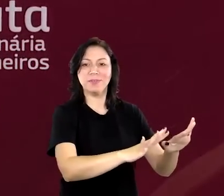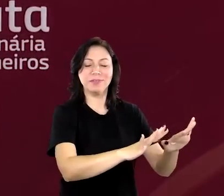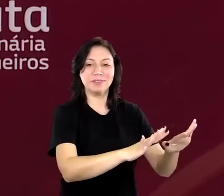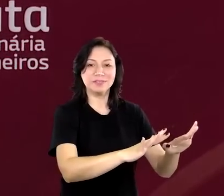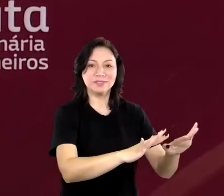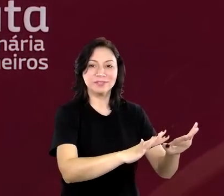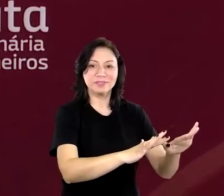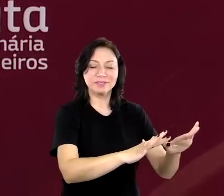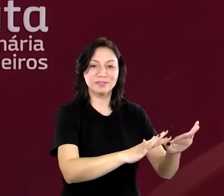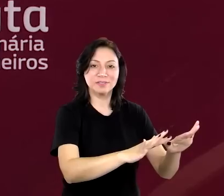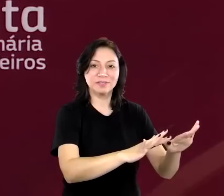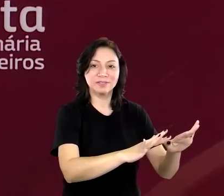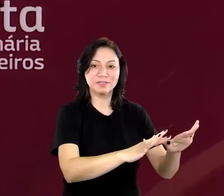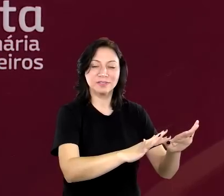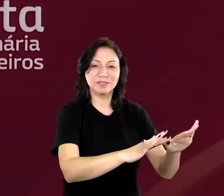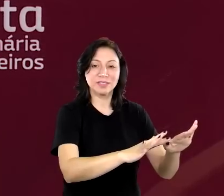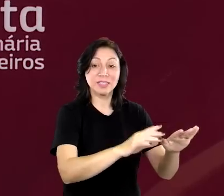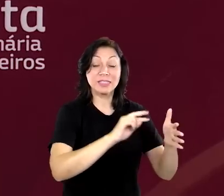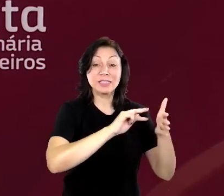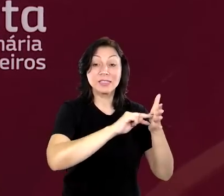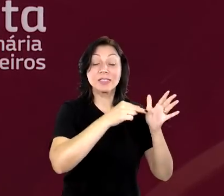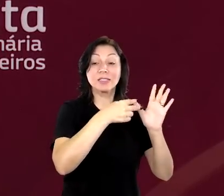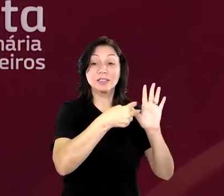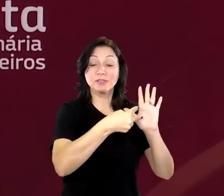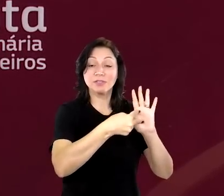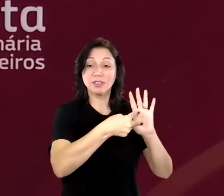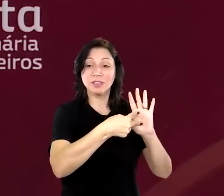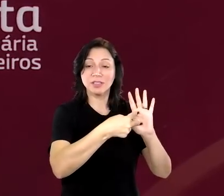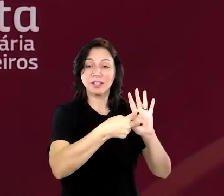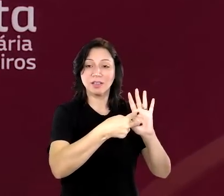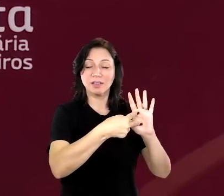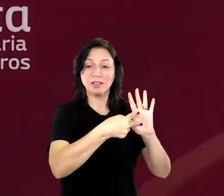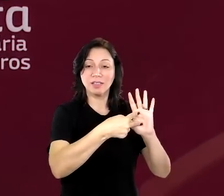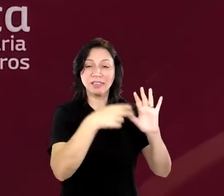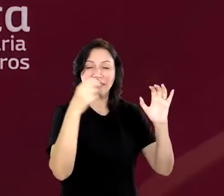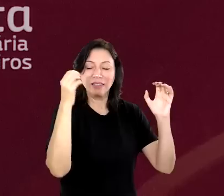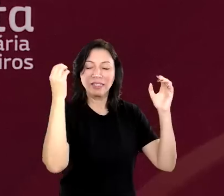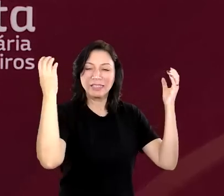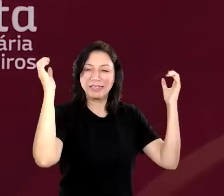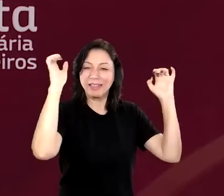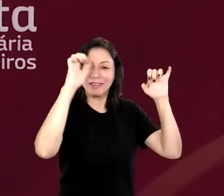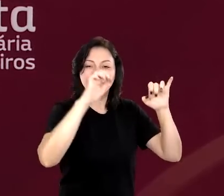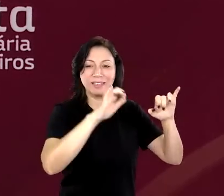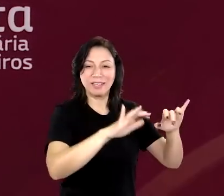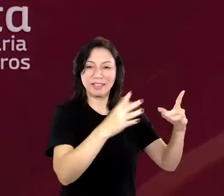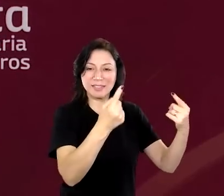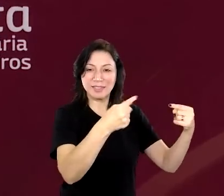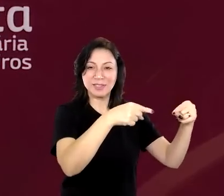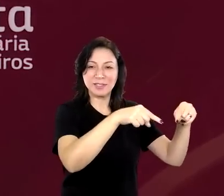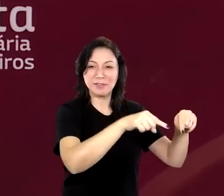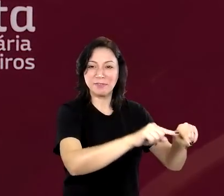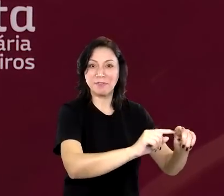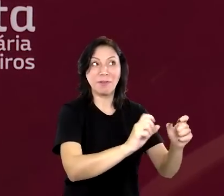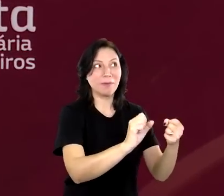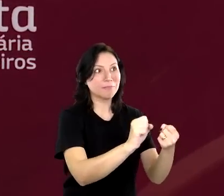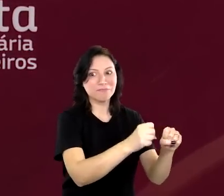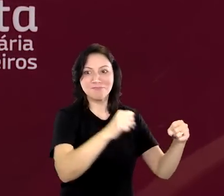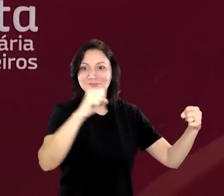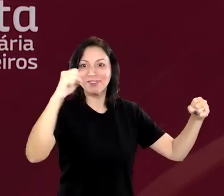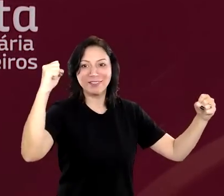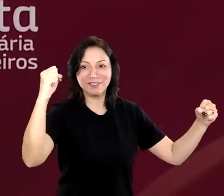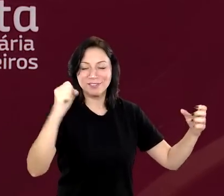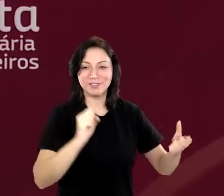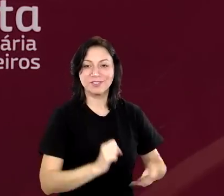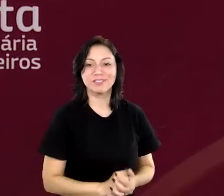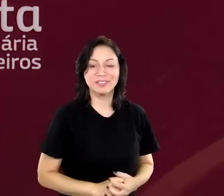Significa que a graça do desafio que eu tenho para você é imenso. É